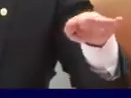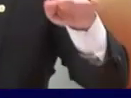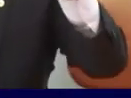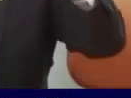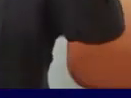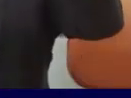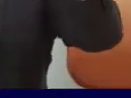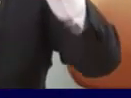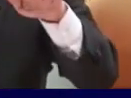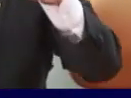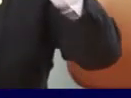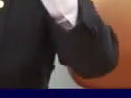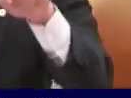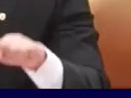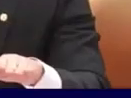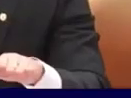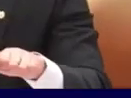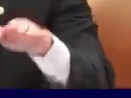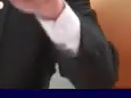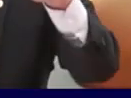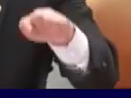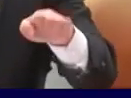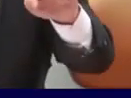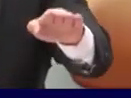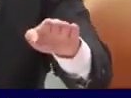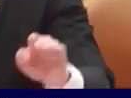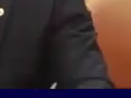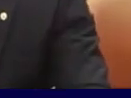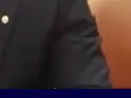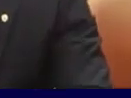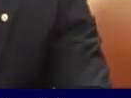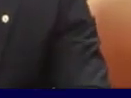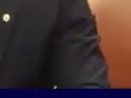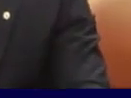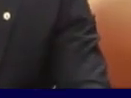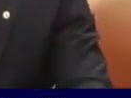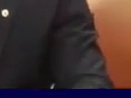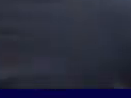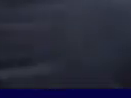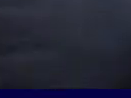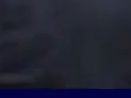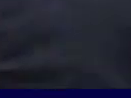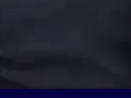ninguém, numa sessão que eu presida, vai chamar um parlamentar